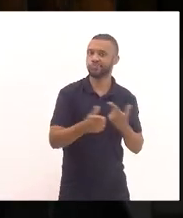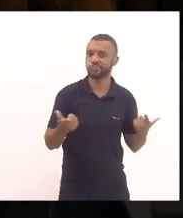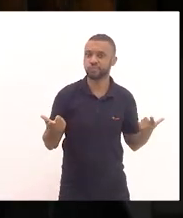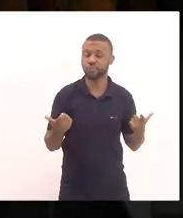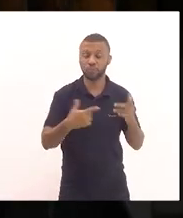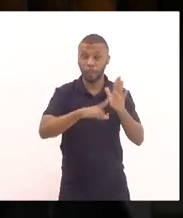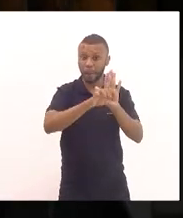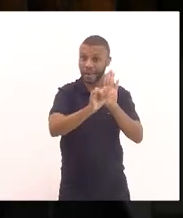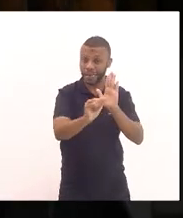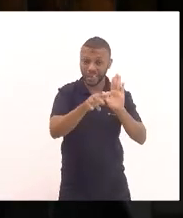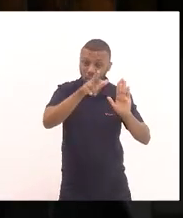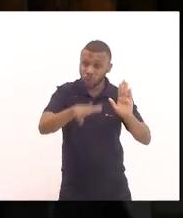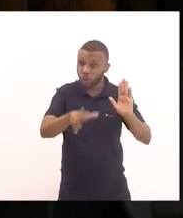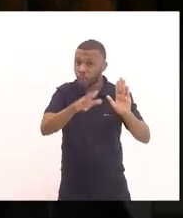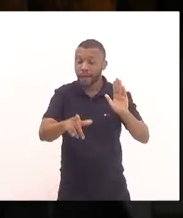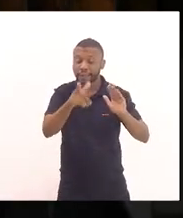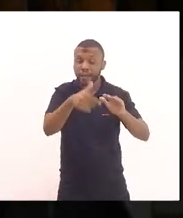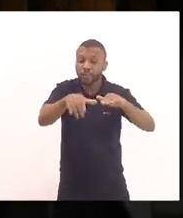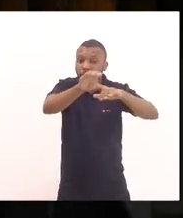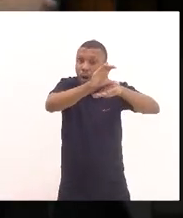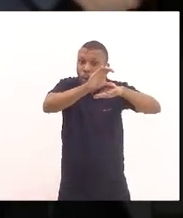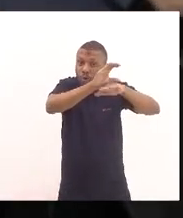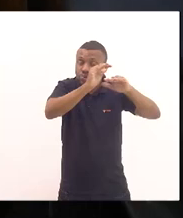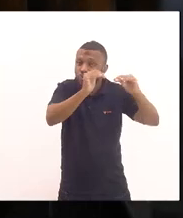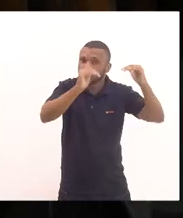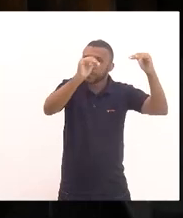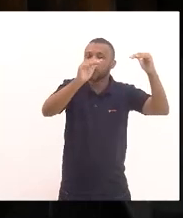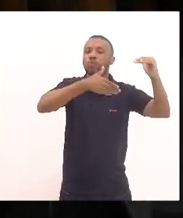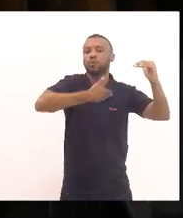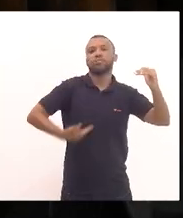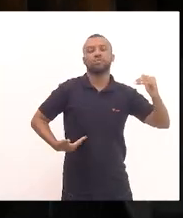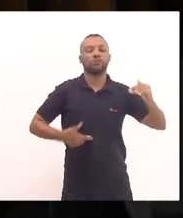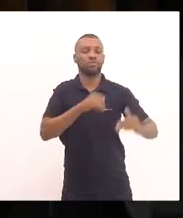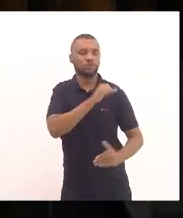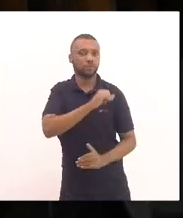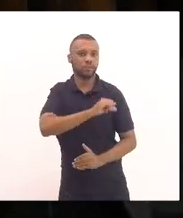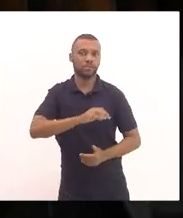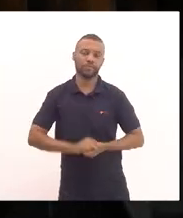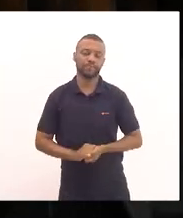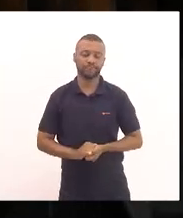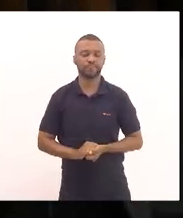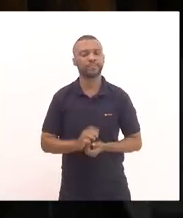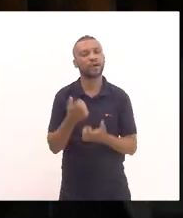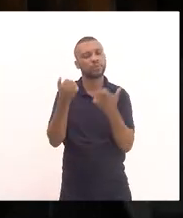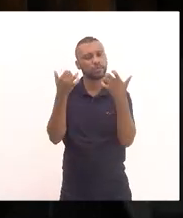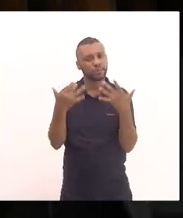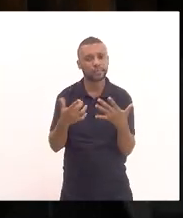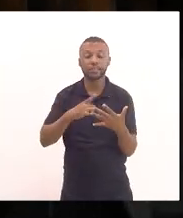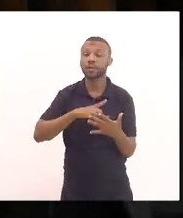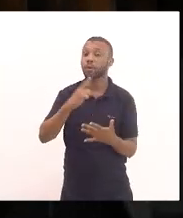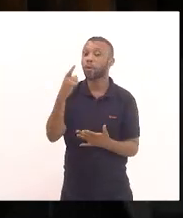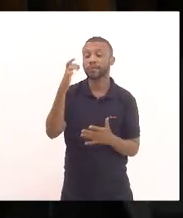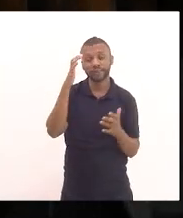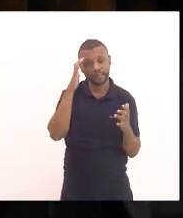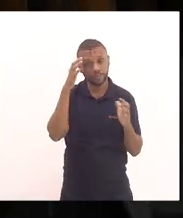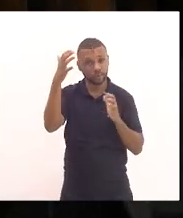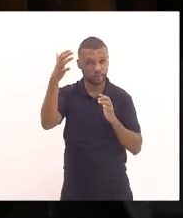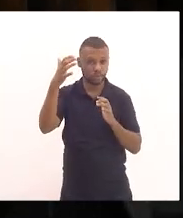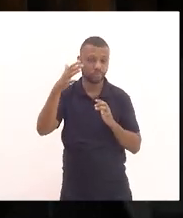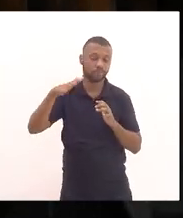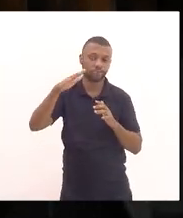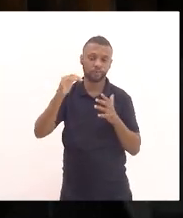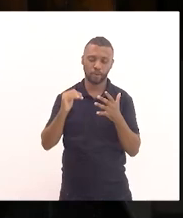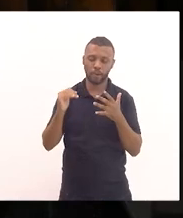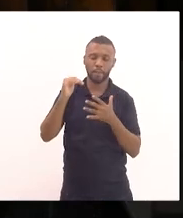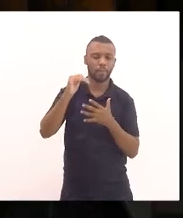isso está mesmo na Constituição Estadual. E eu digo que isso tem outra dimensão. O que acontece? Eu